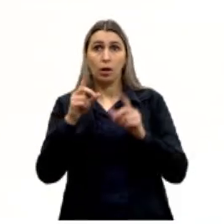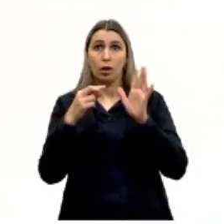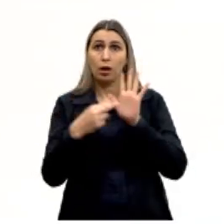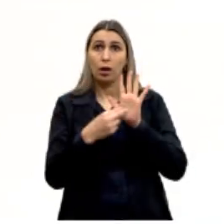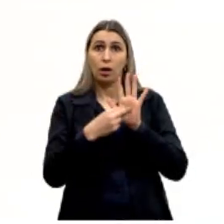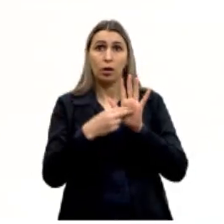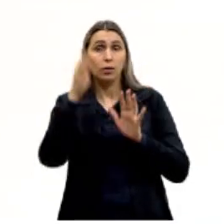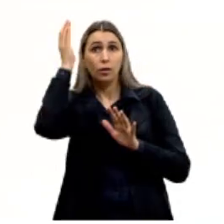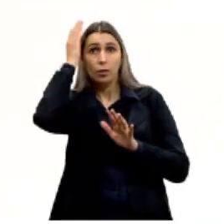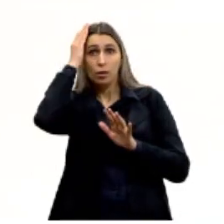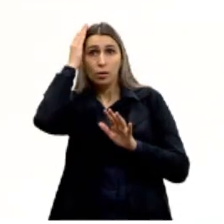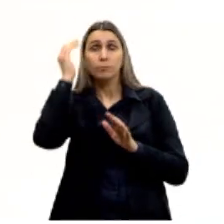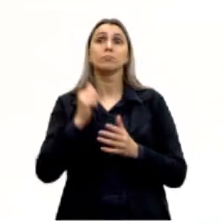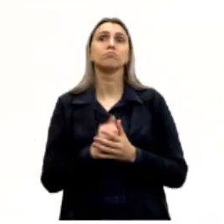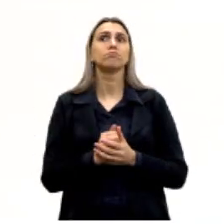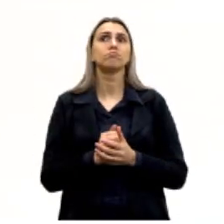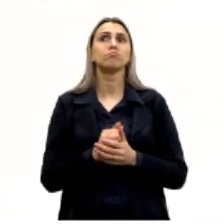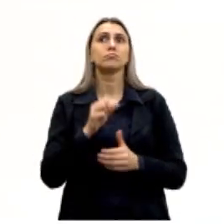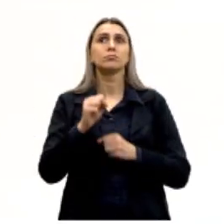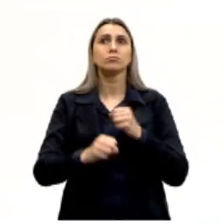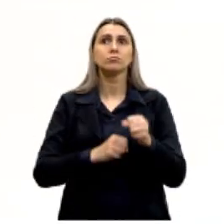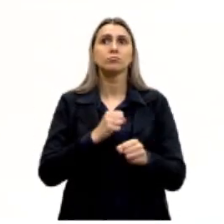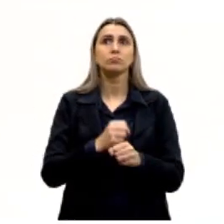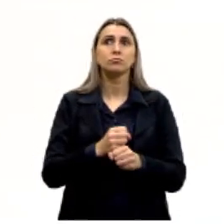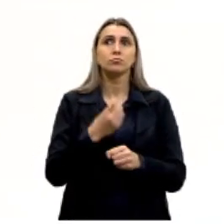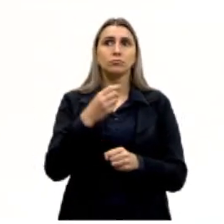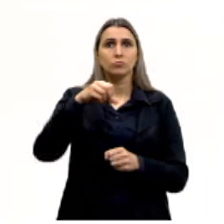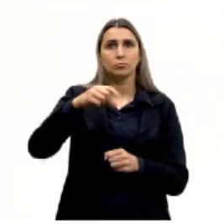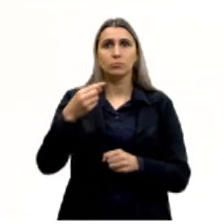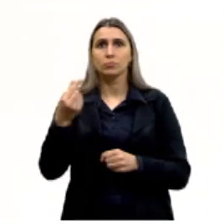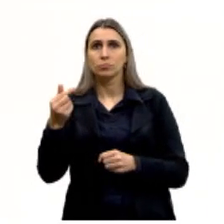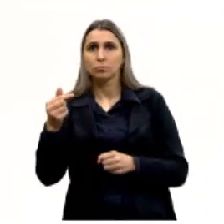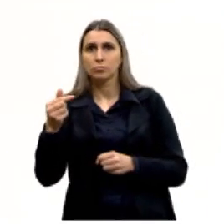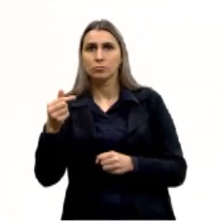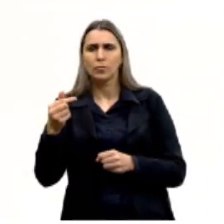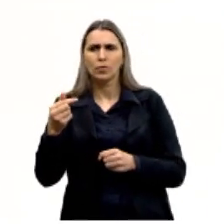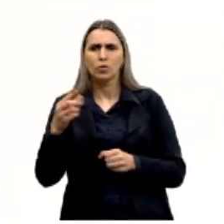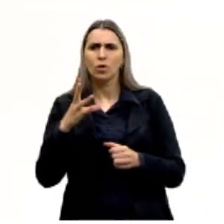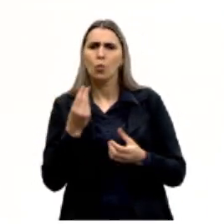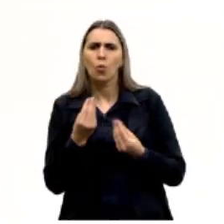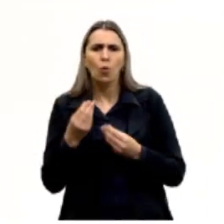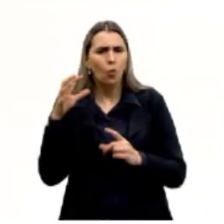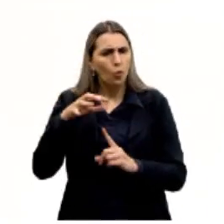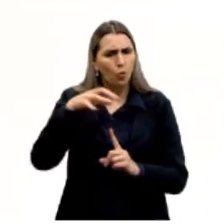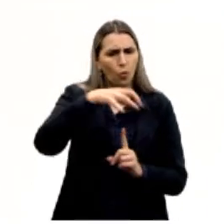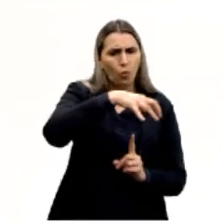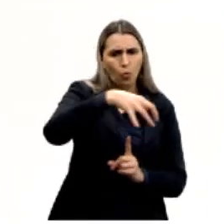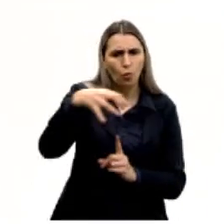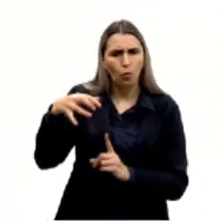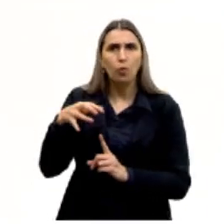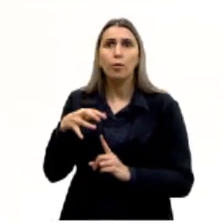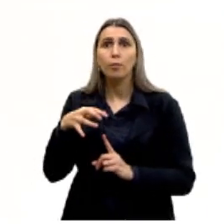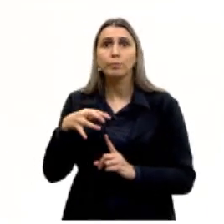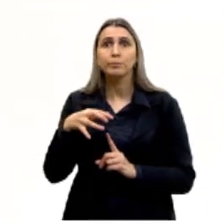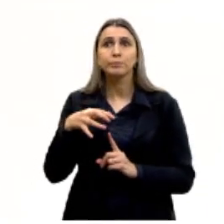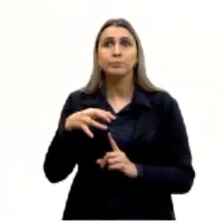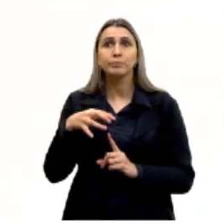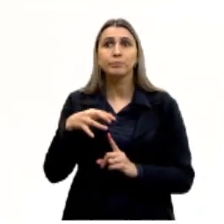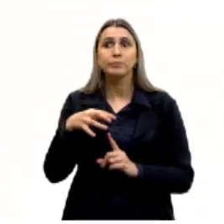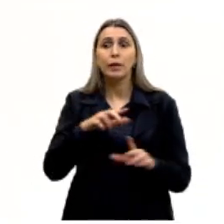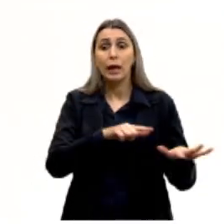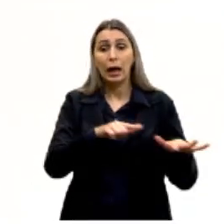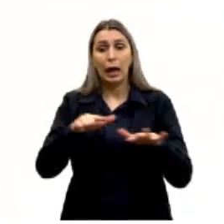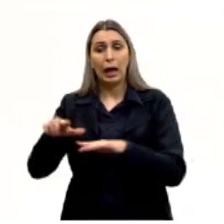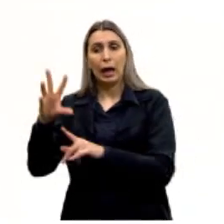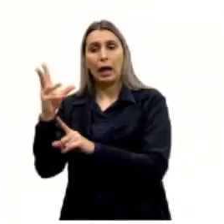de Anita Malfatti em 1917 que muito influenciaria a